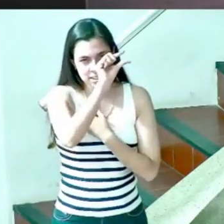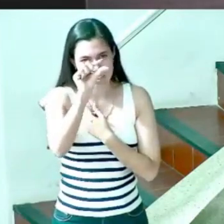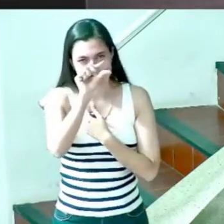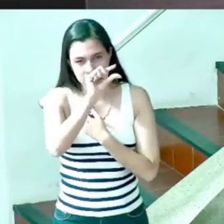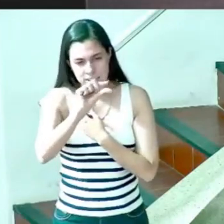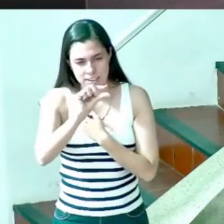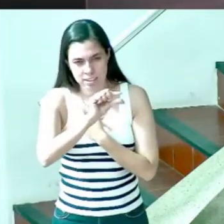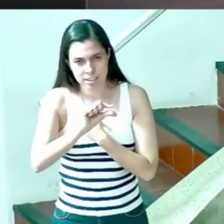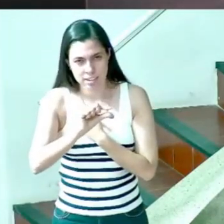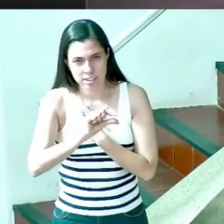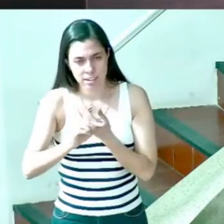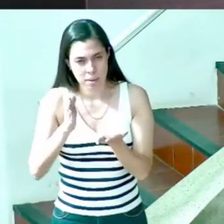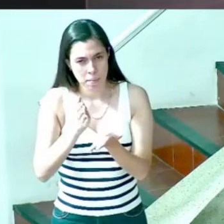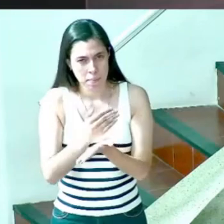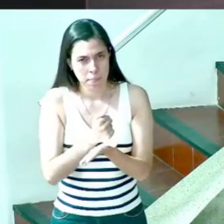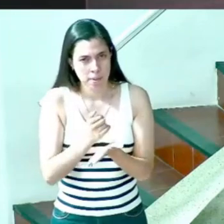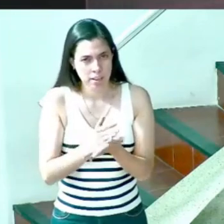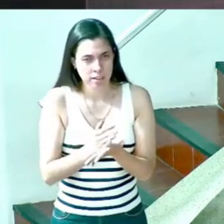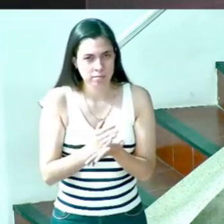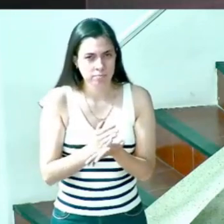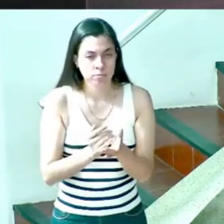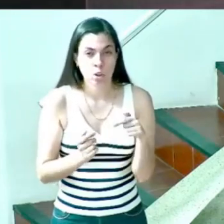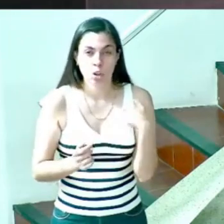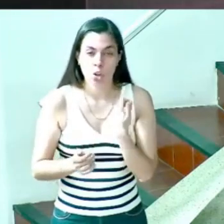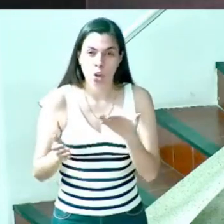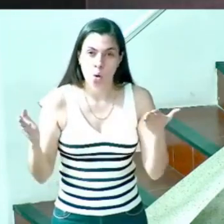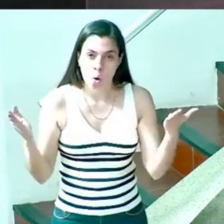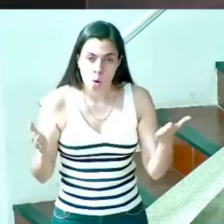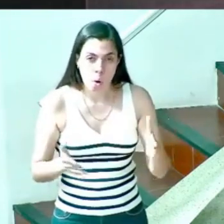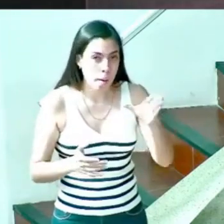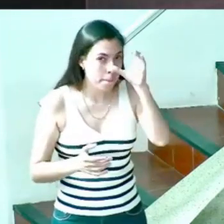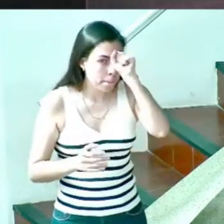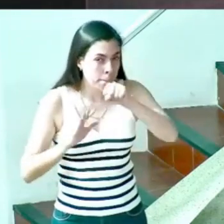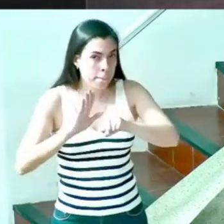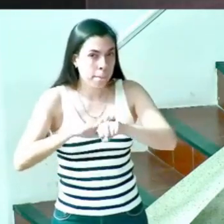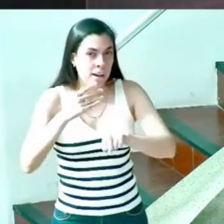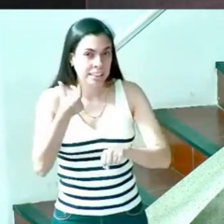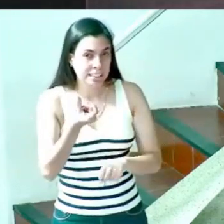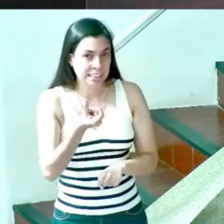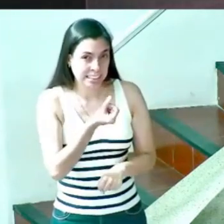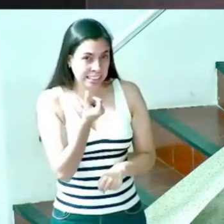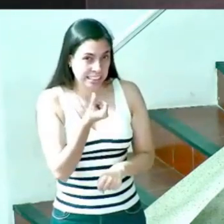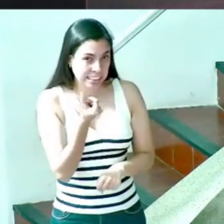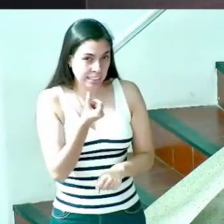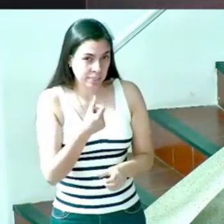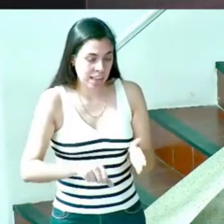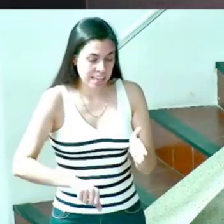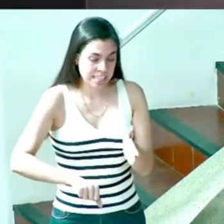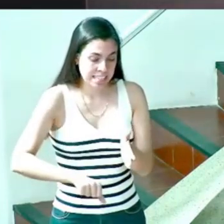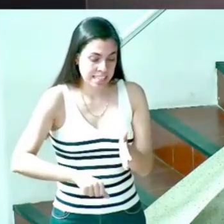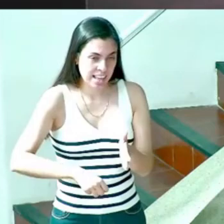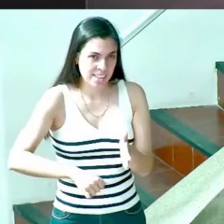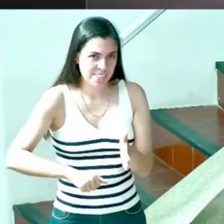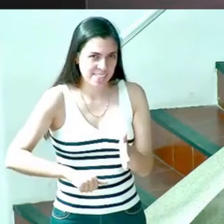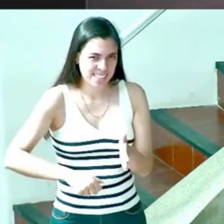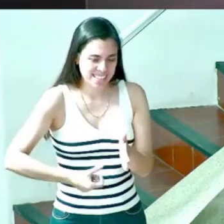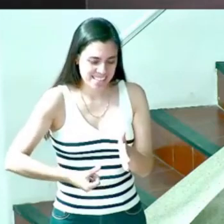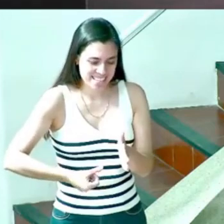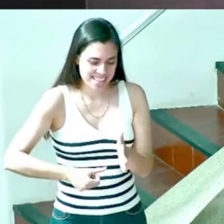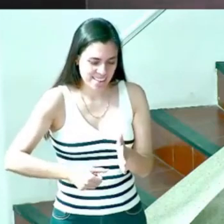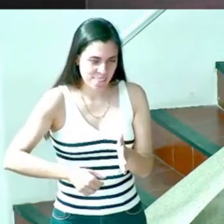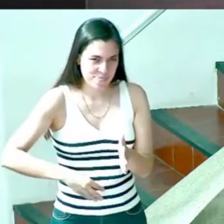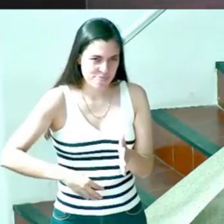Nosso. Desde o início dessa exposição, que está dentro de uma exposição do Sermão do Monte, o